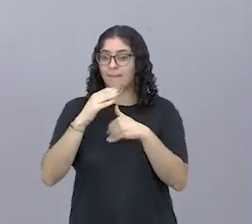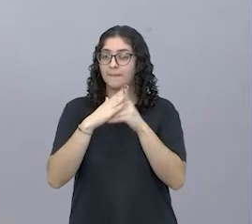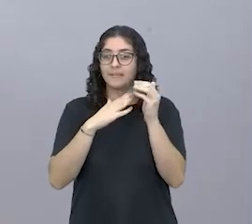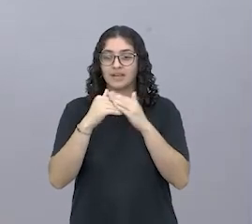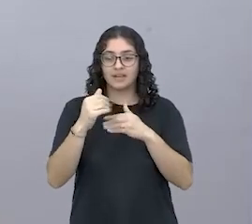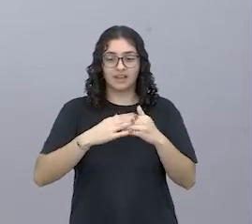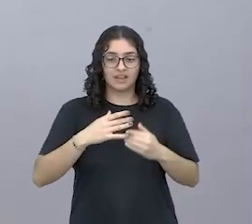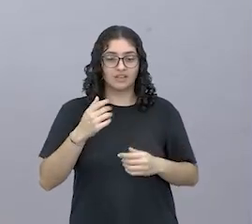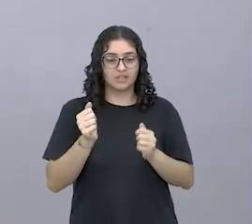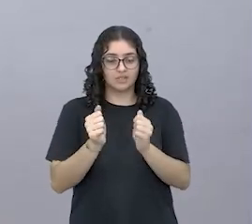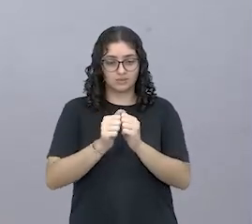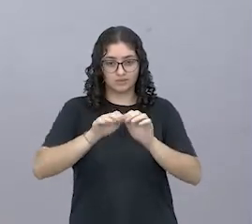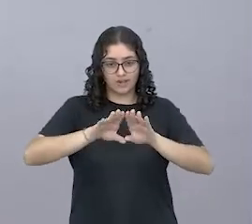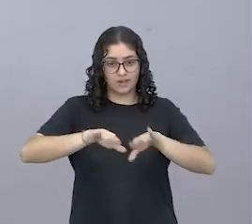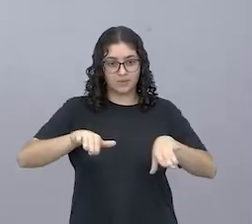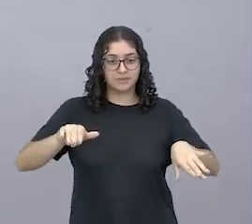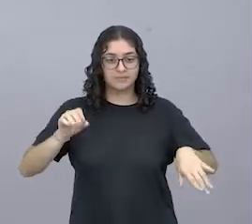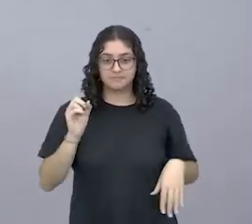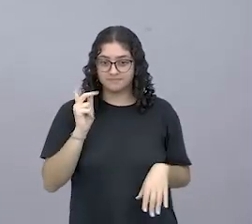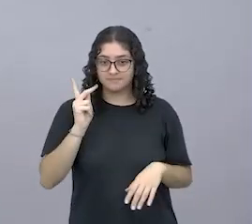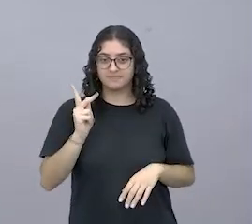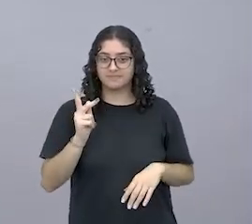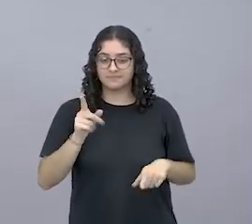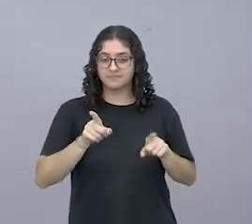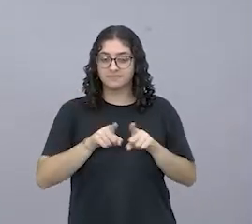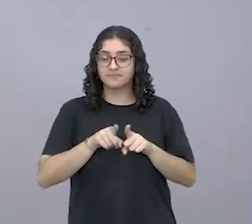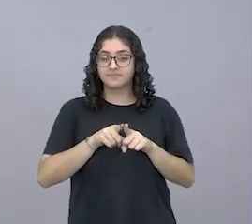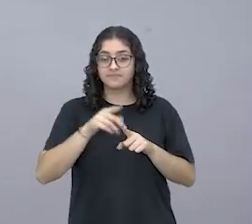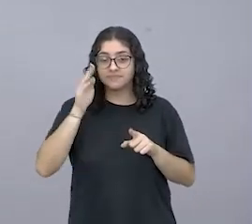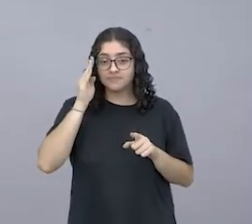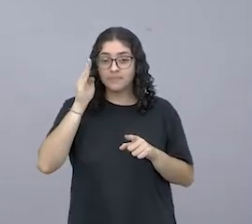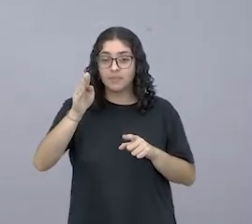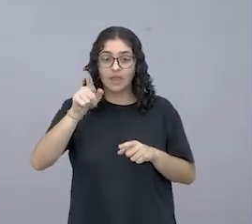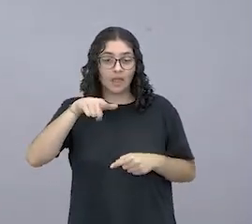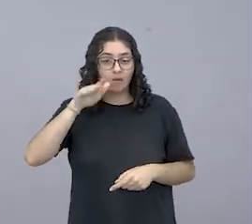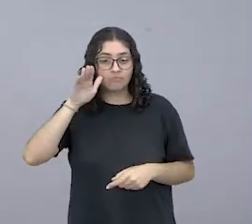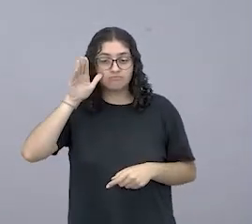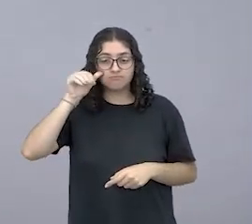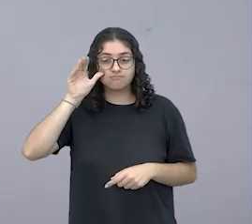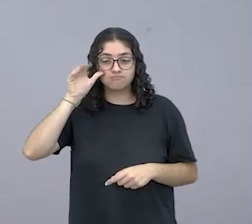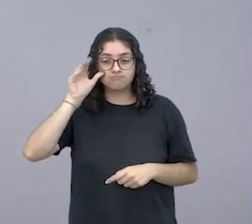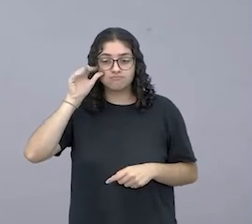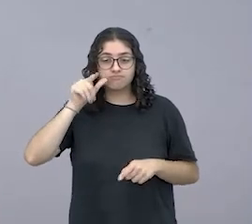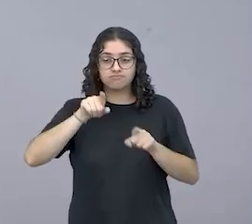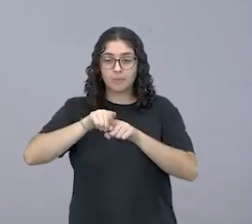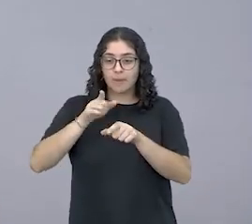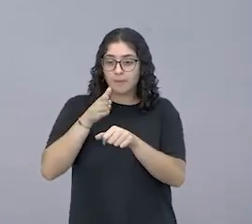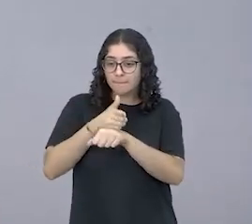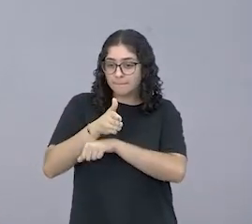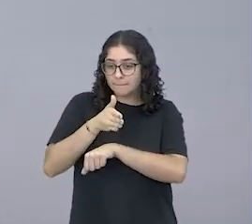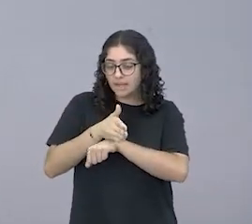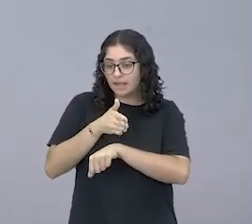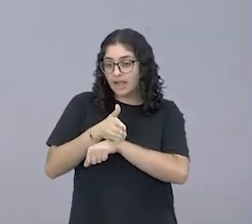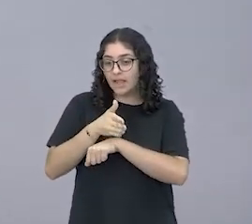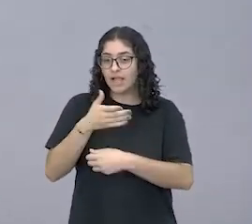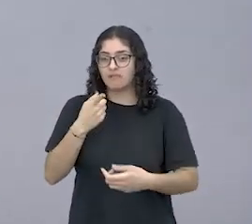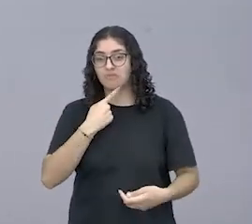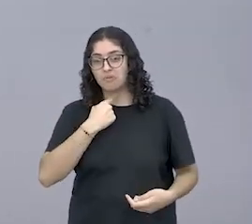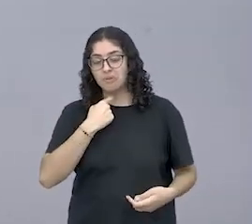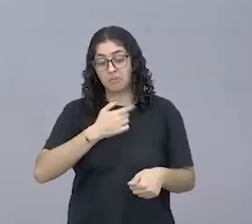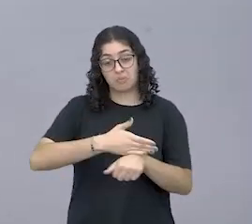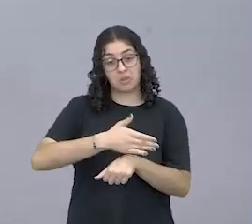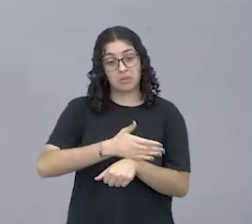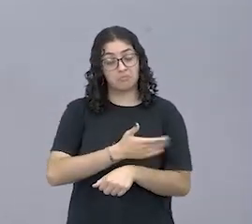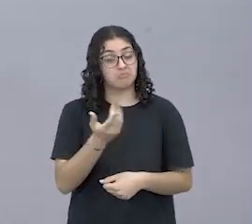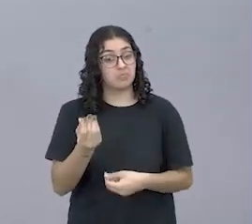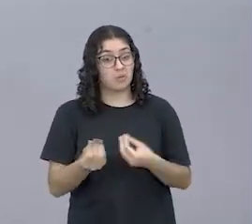nos nossos estudantes, né? Vai instigar principalmente a curiosidade, a participação deles, eles vão querer... E a